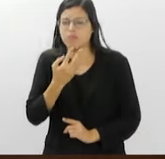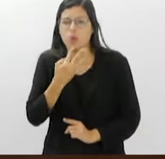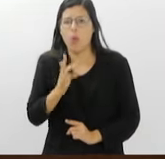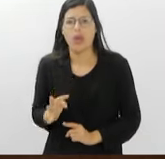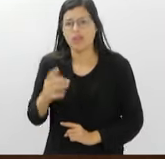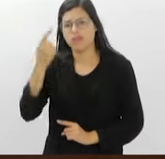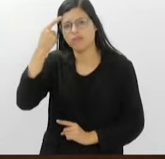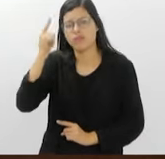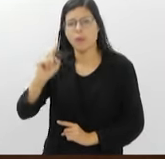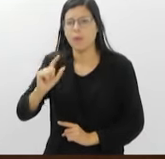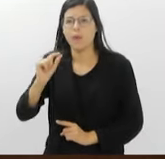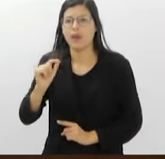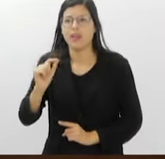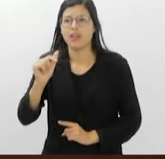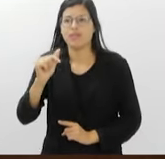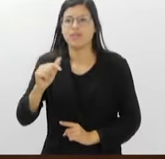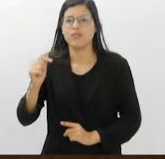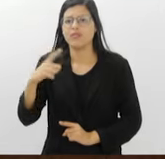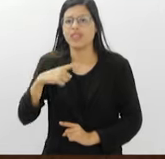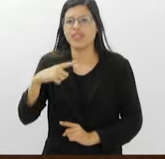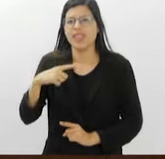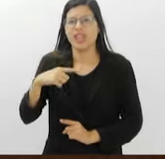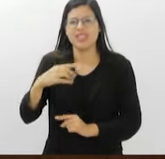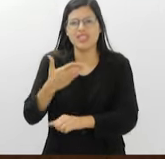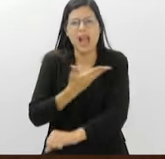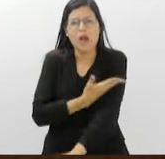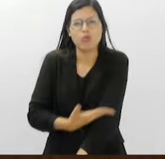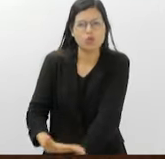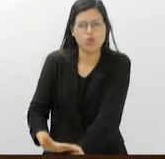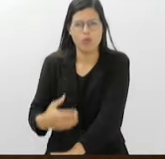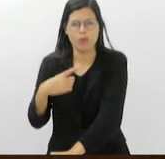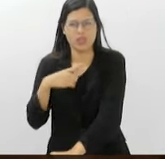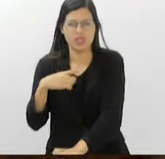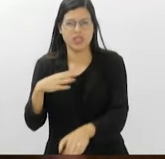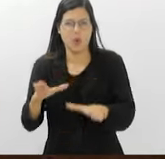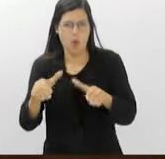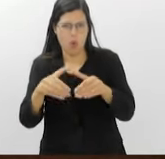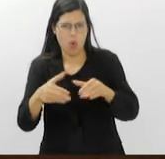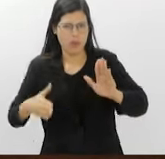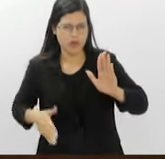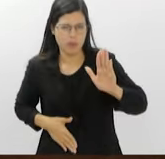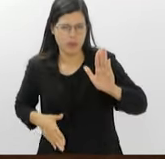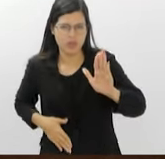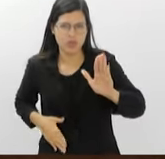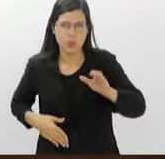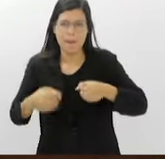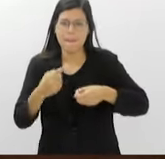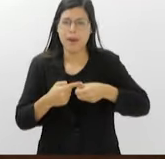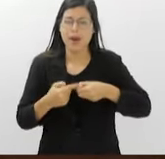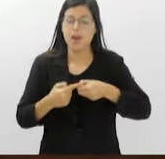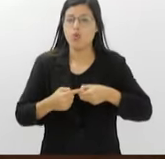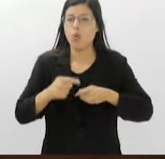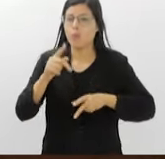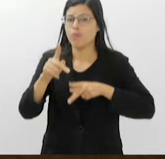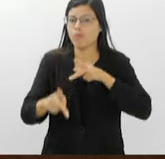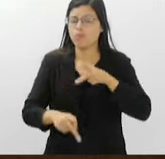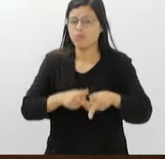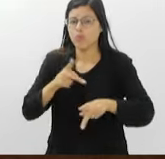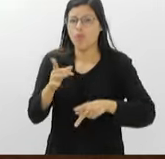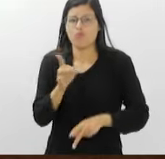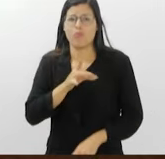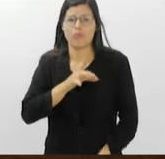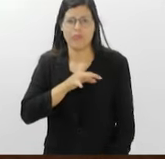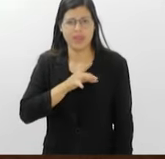seu subbairro, e a gente se sente numa situação, a população fica amedrontada, a população fica coagida,